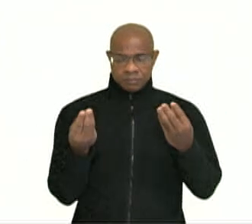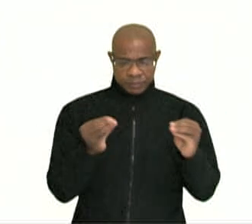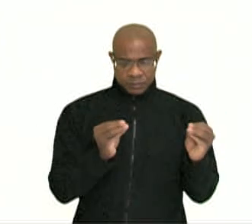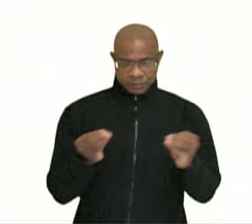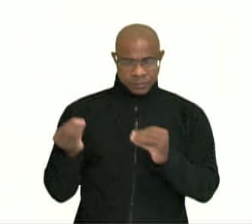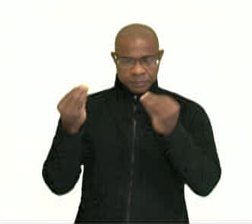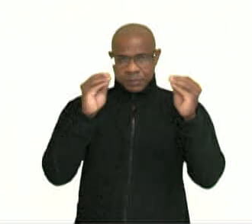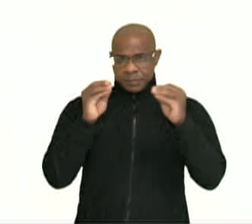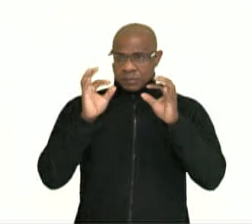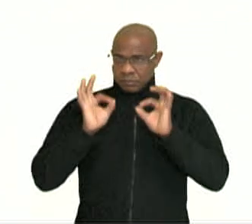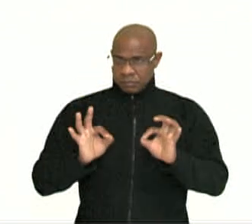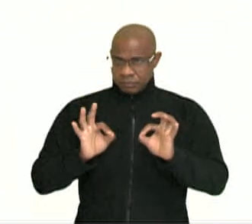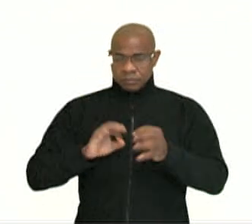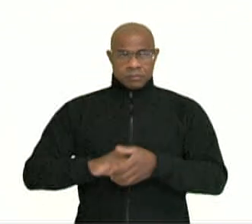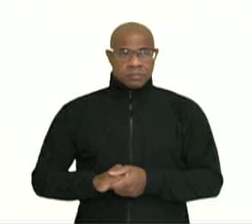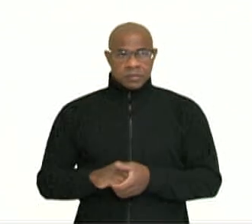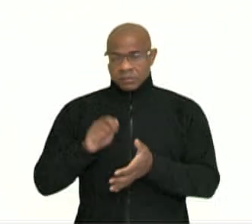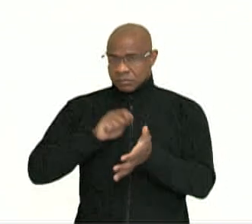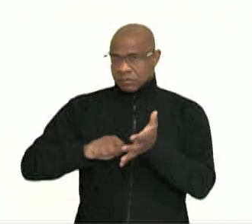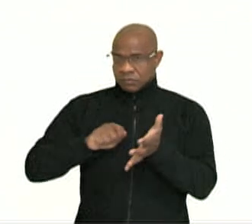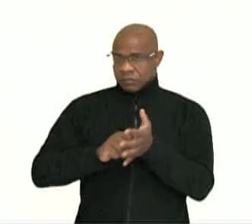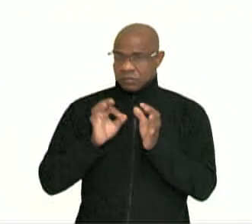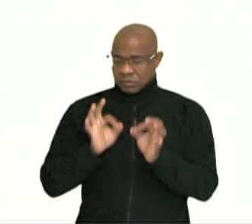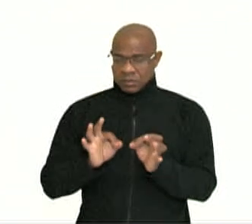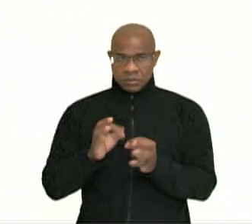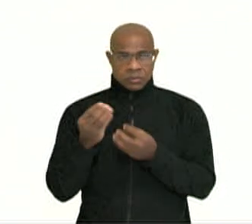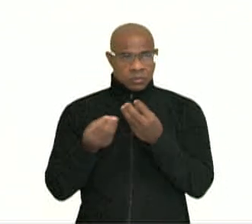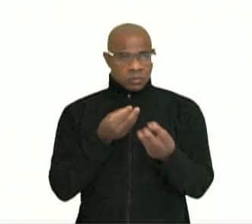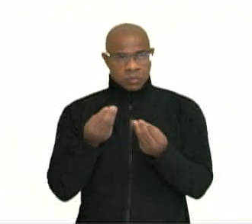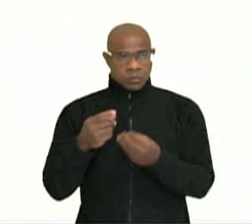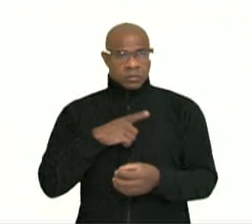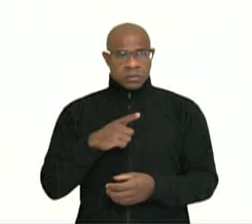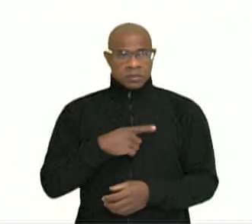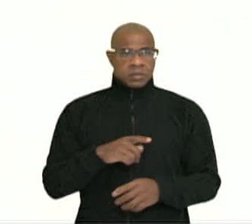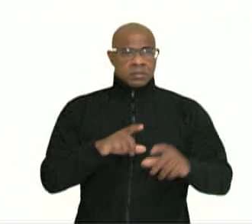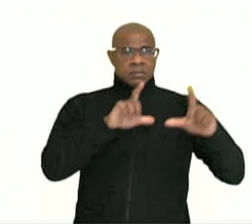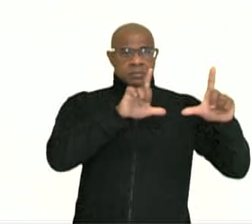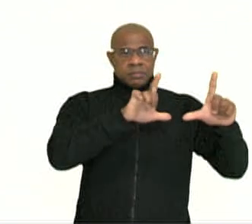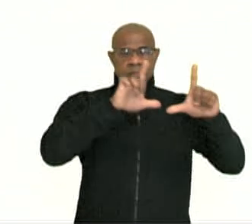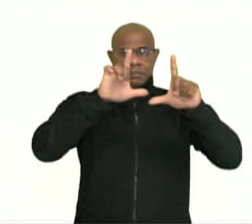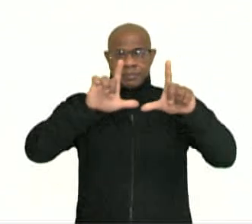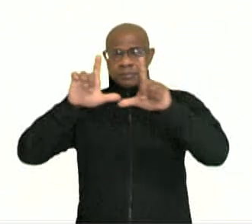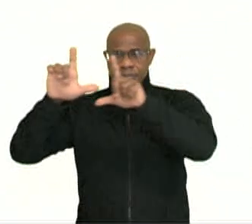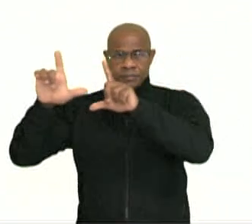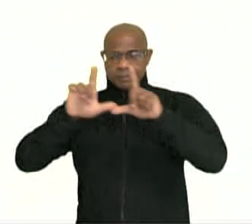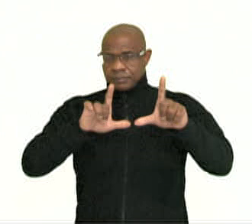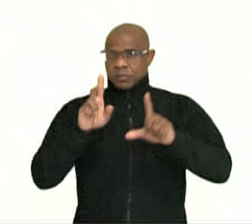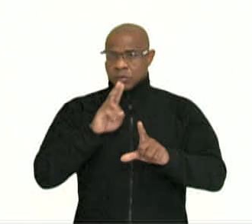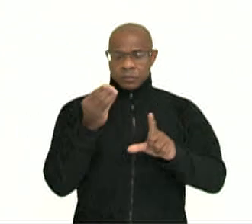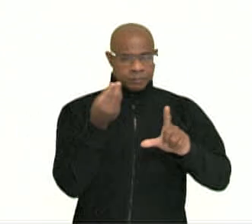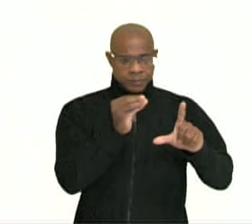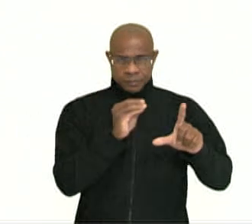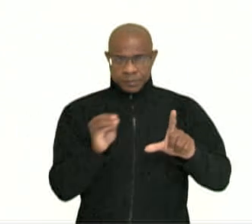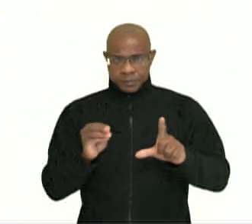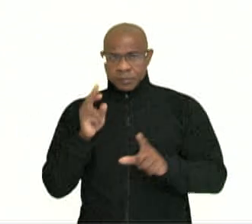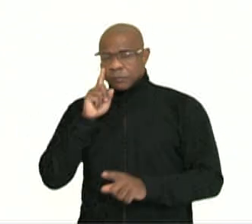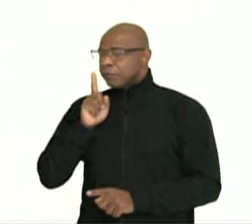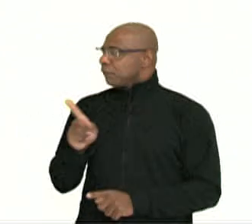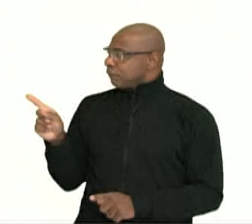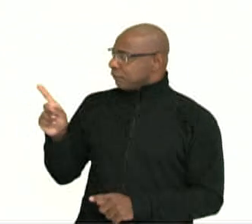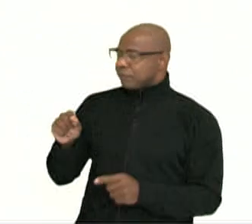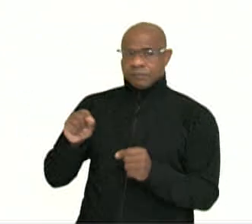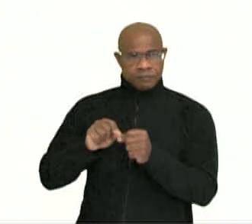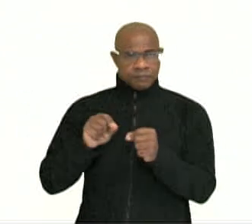certinho? Confere se você escreveu certo. Olha que tem 2 Os no cartoon, no cooking show também. Confere as